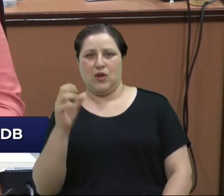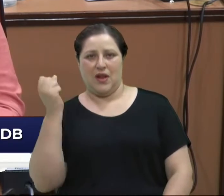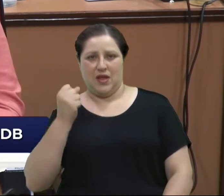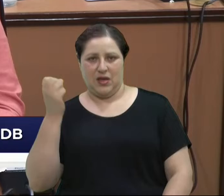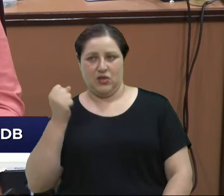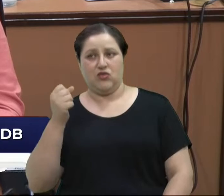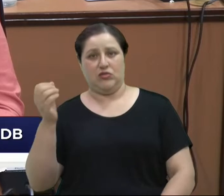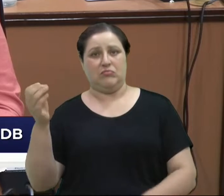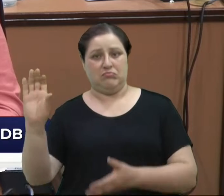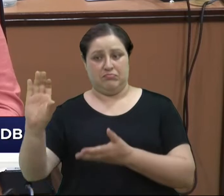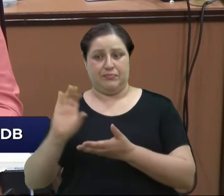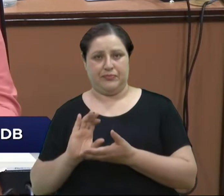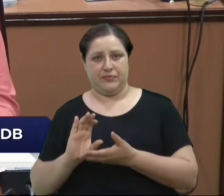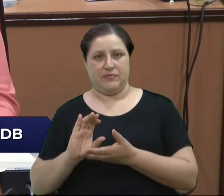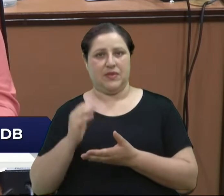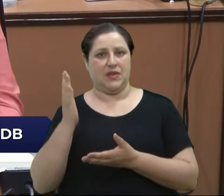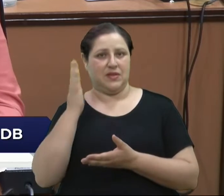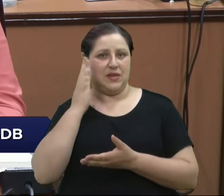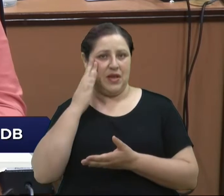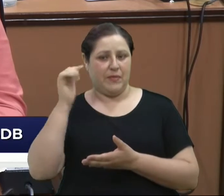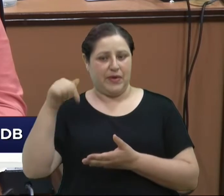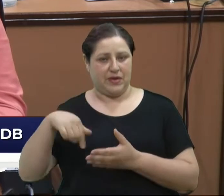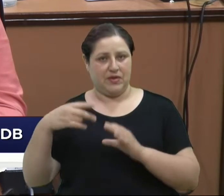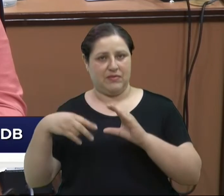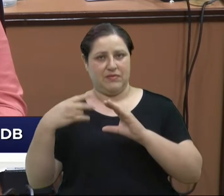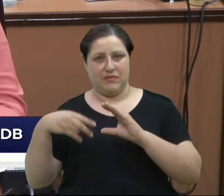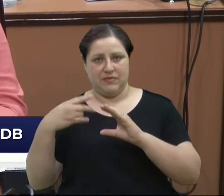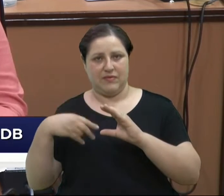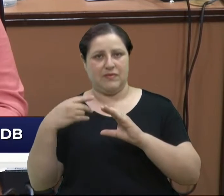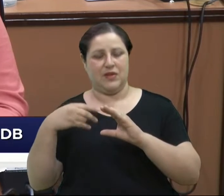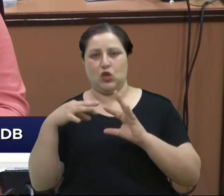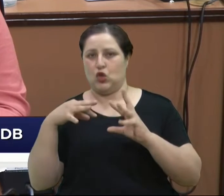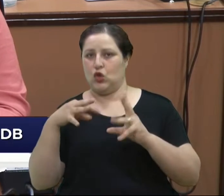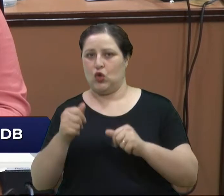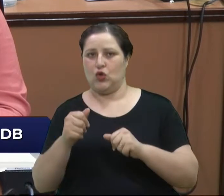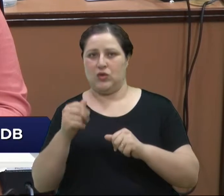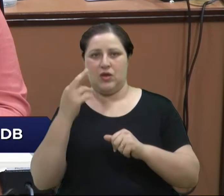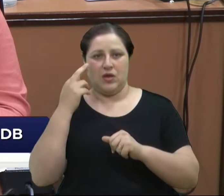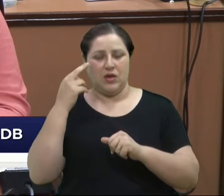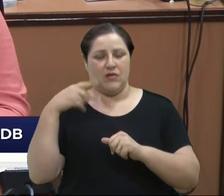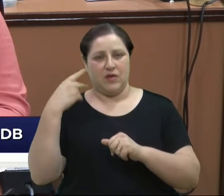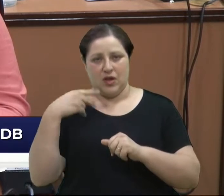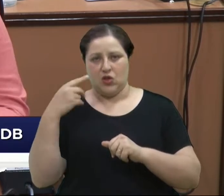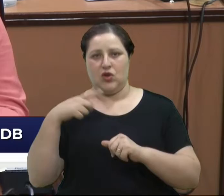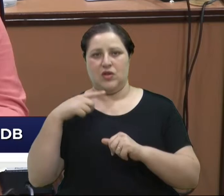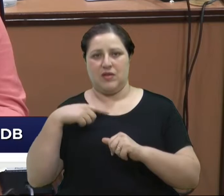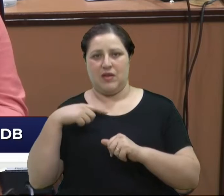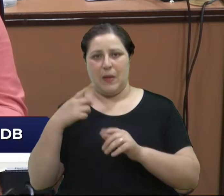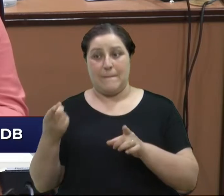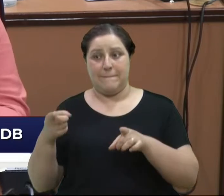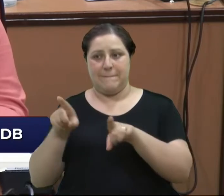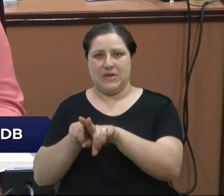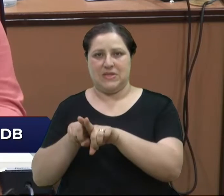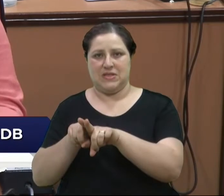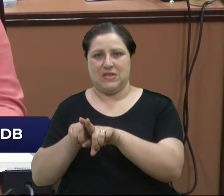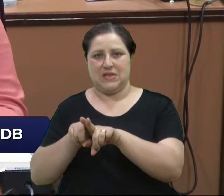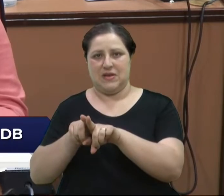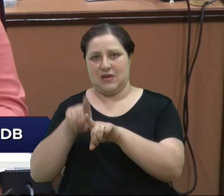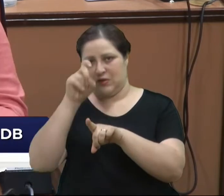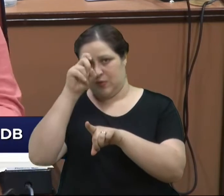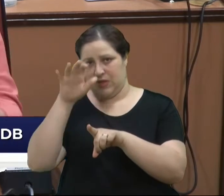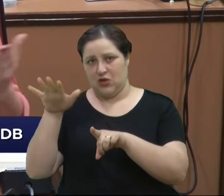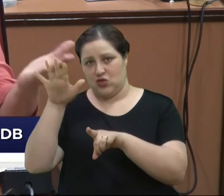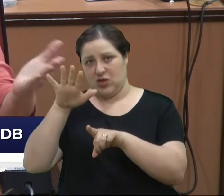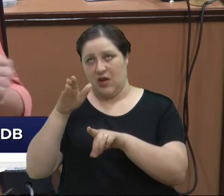sabe o quanto esta Casa Legislativa, através de todos os vereadores, sempre foi muito parceira do HG, indo a Brasília,